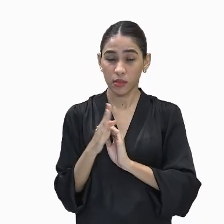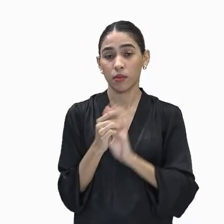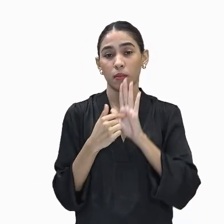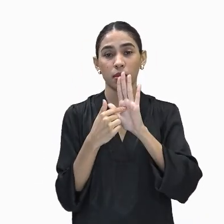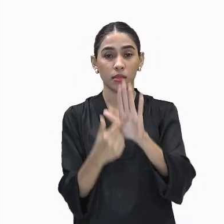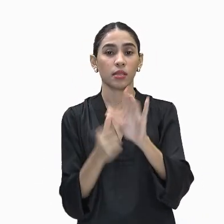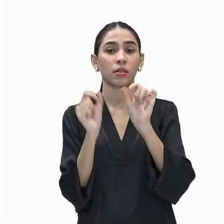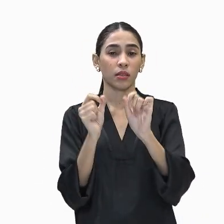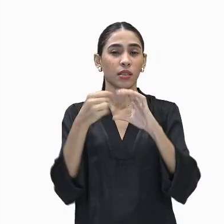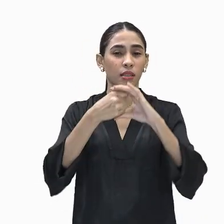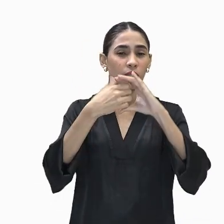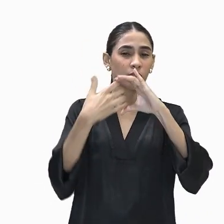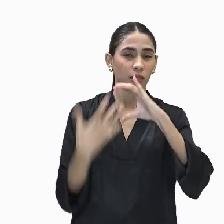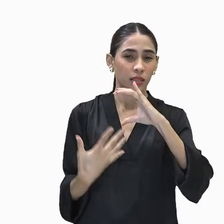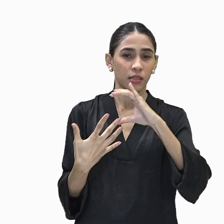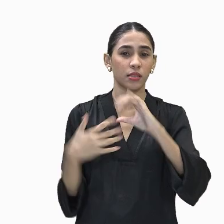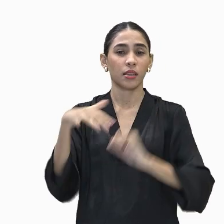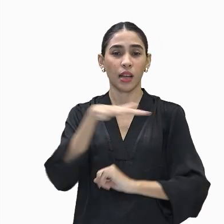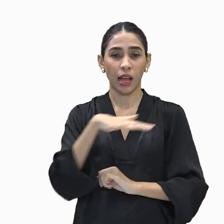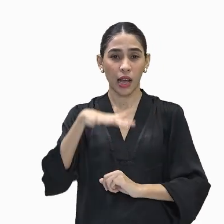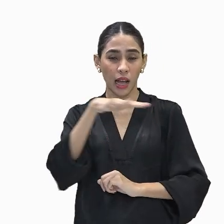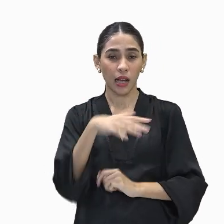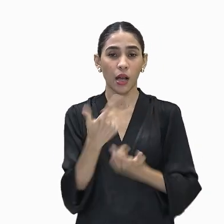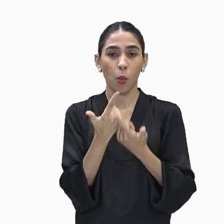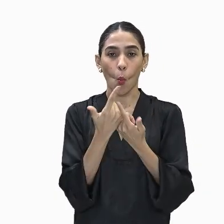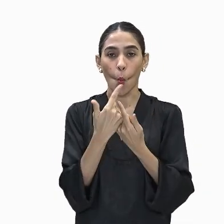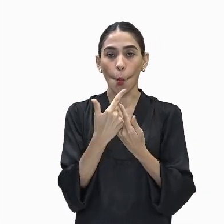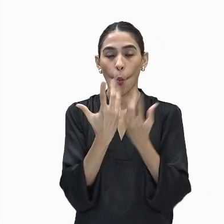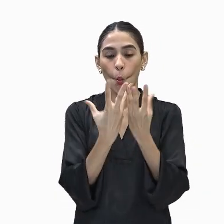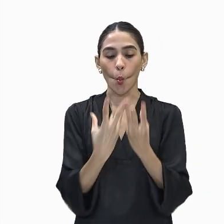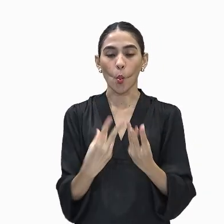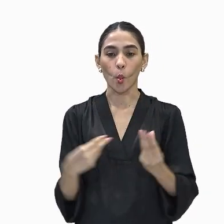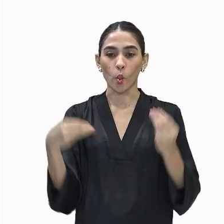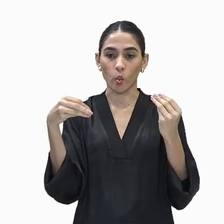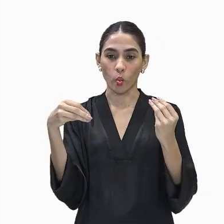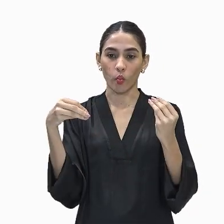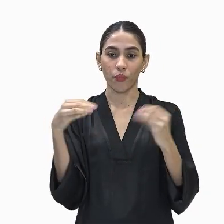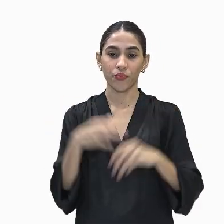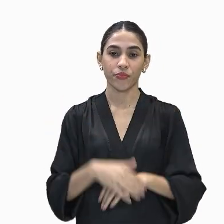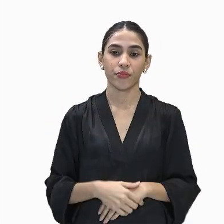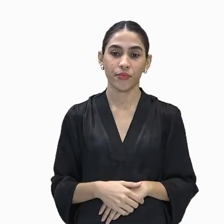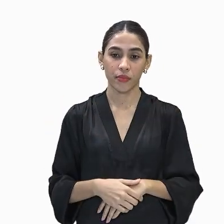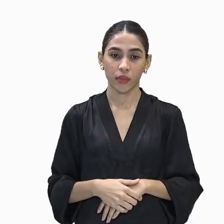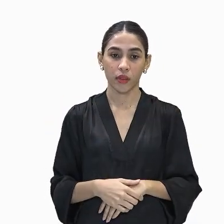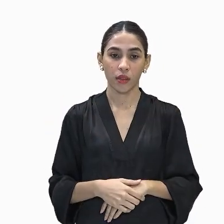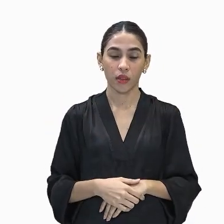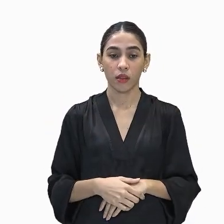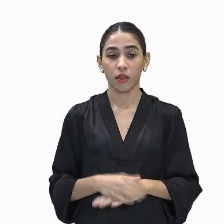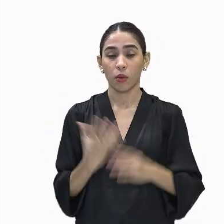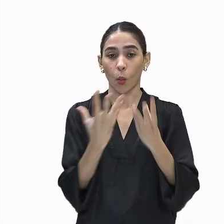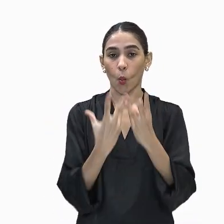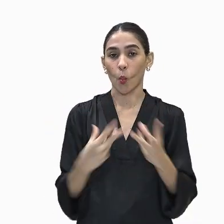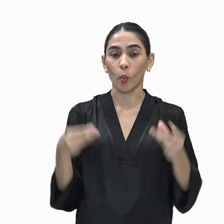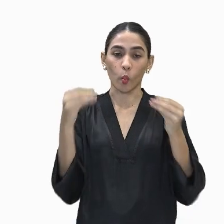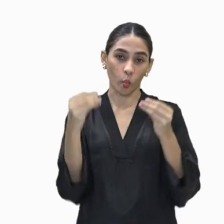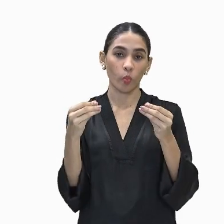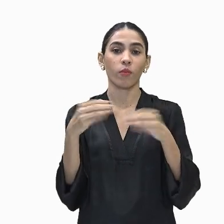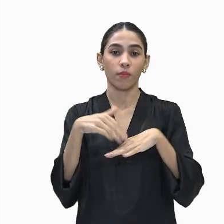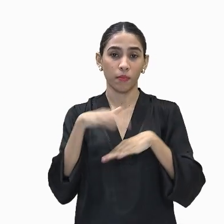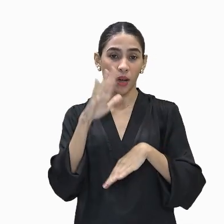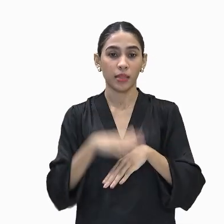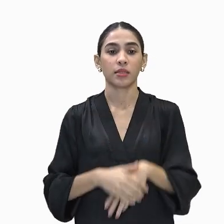apresenta uma característica de ter região seca, né? Então, vai ter ali áreas com regiões mais secas e